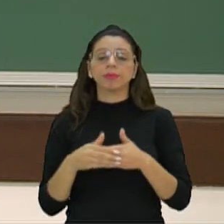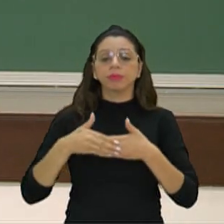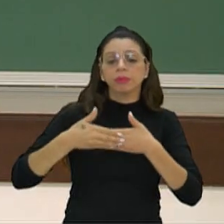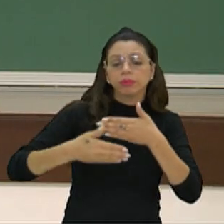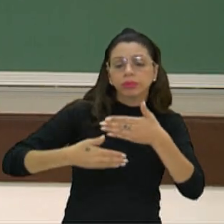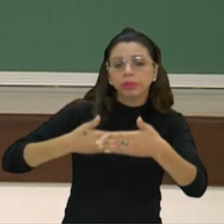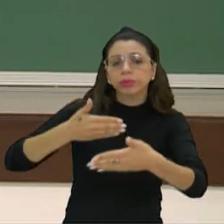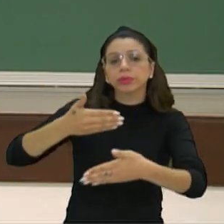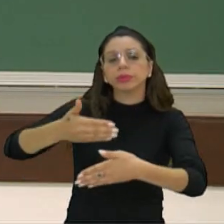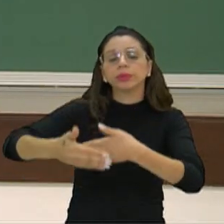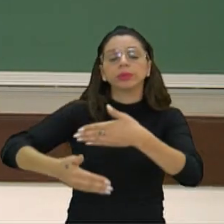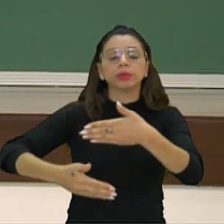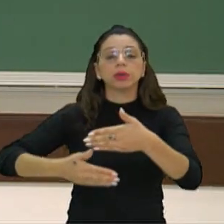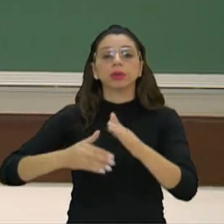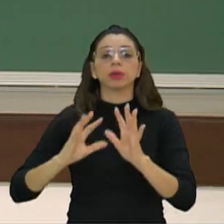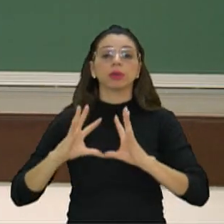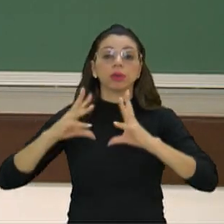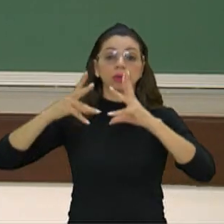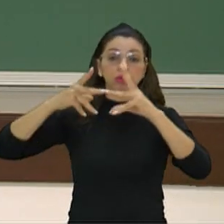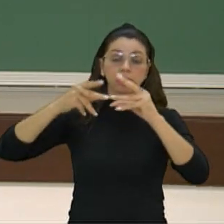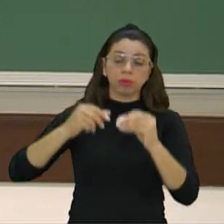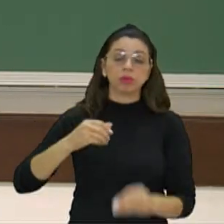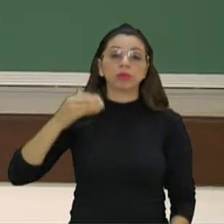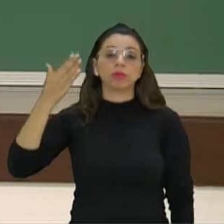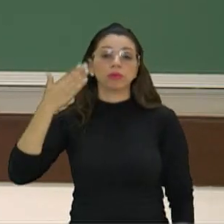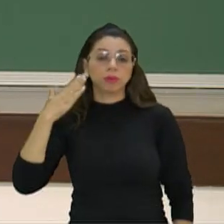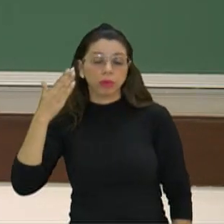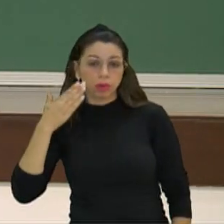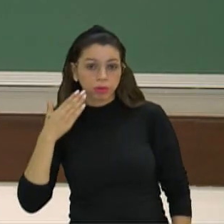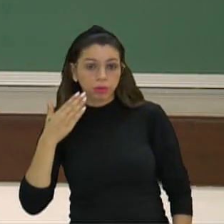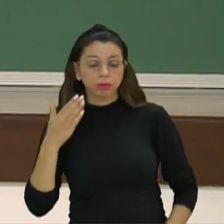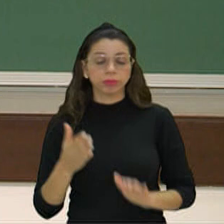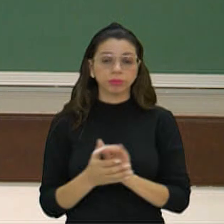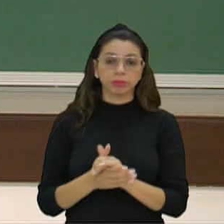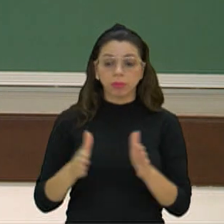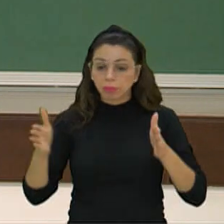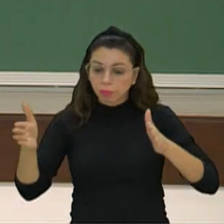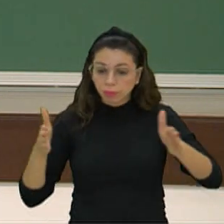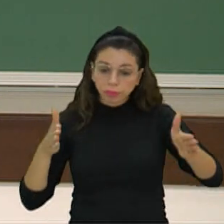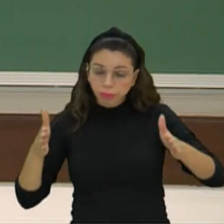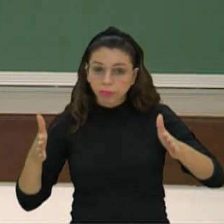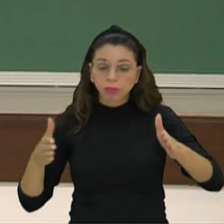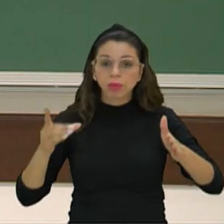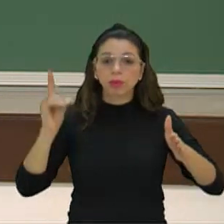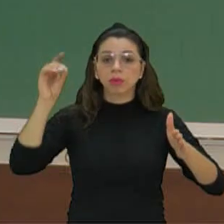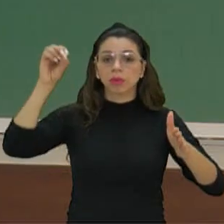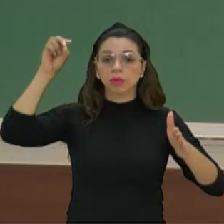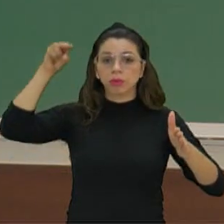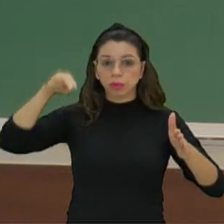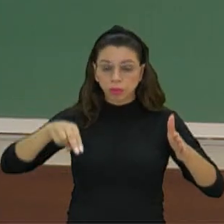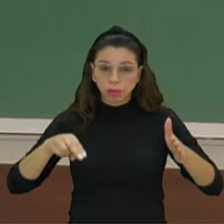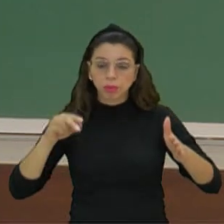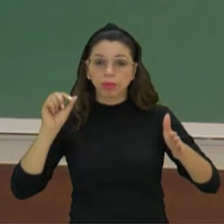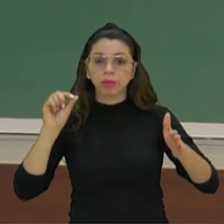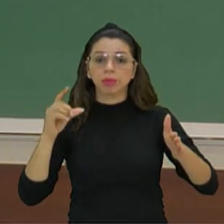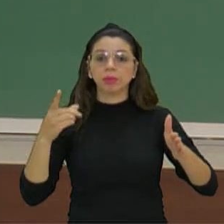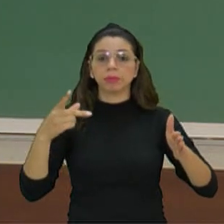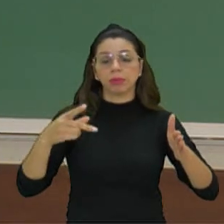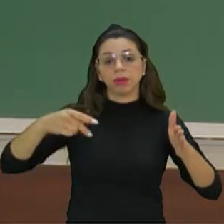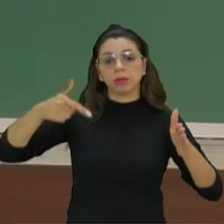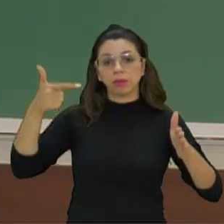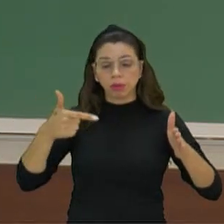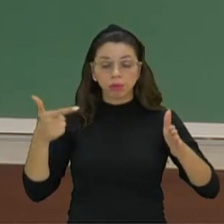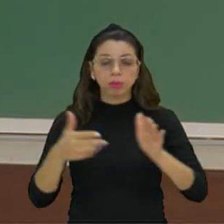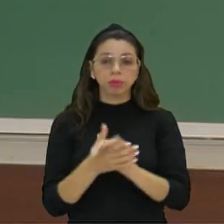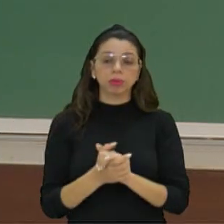os verões, durante o período em que Dom Pedro II reinou no Brasil, o imperador se mudou para